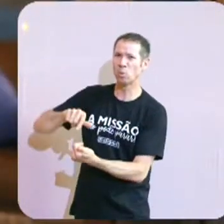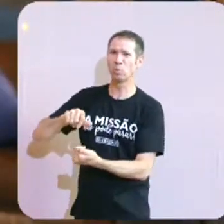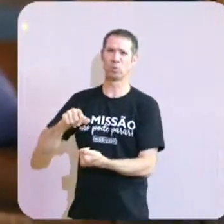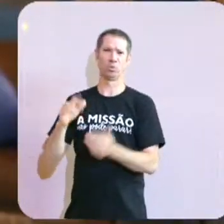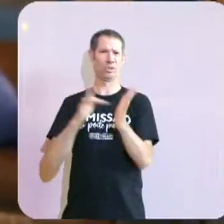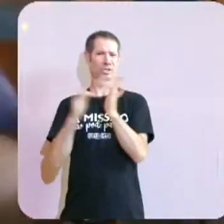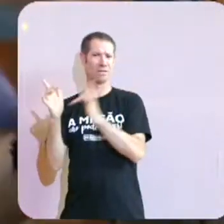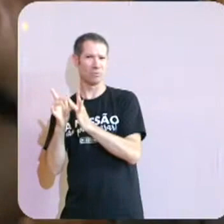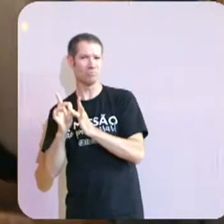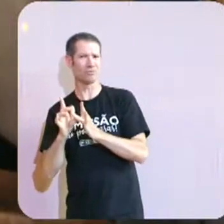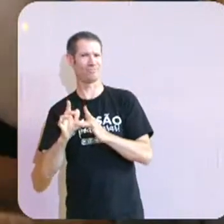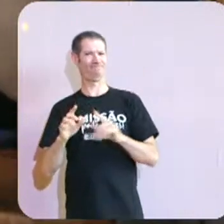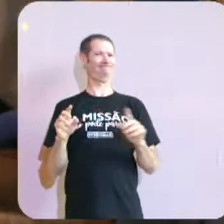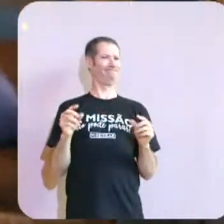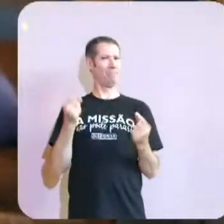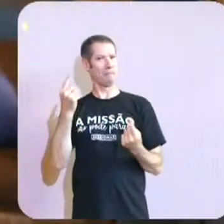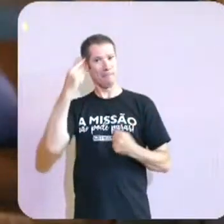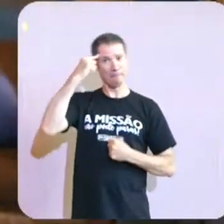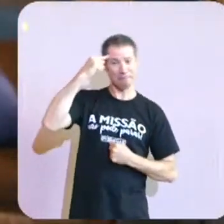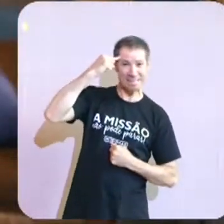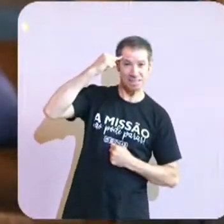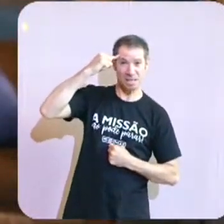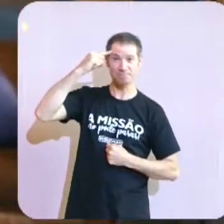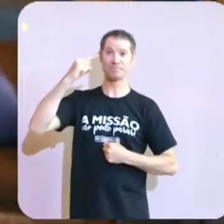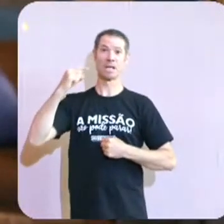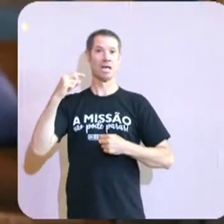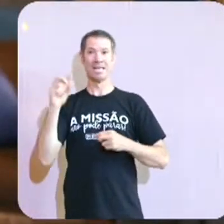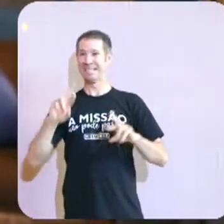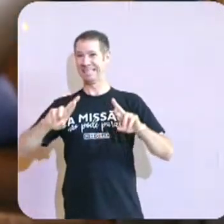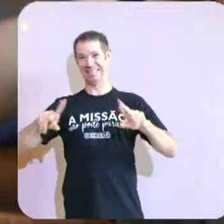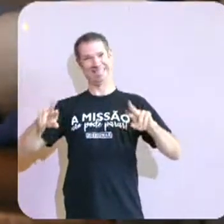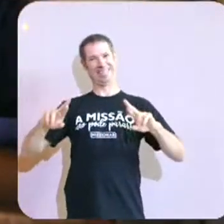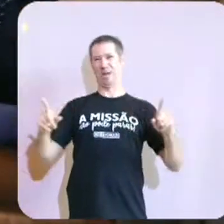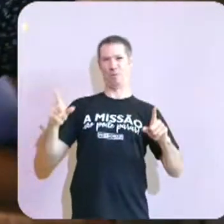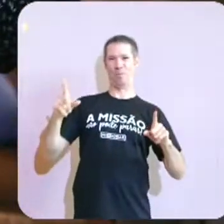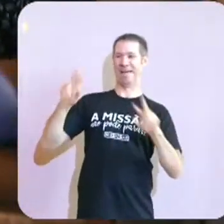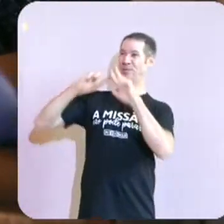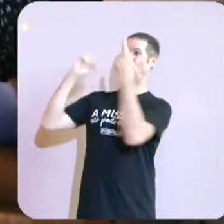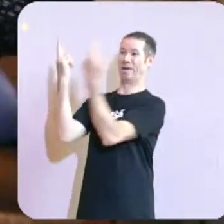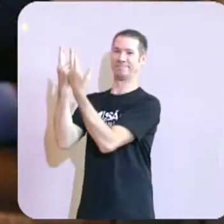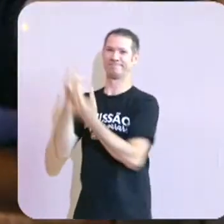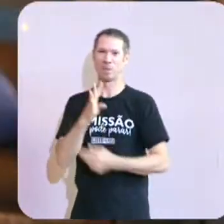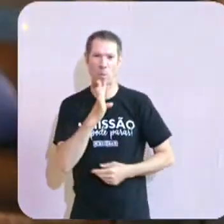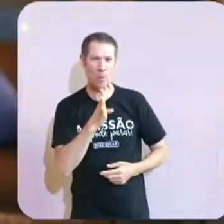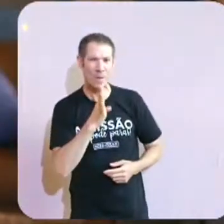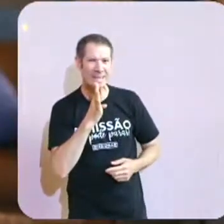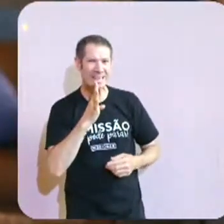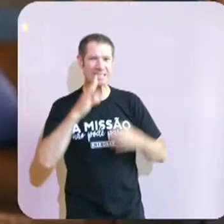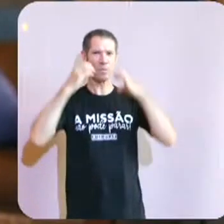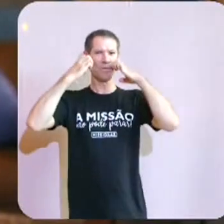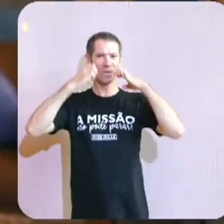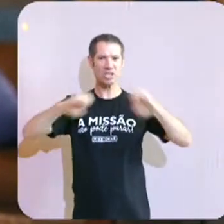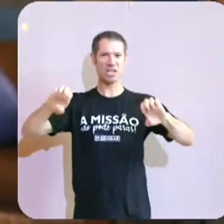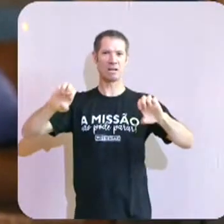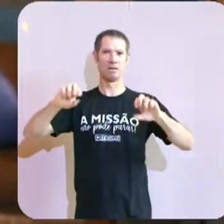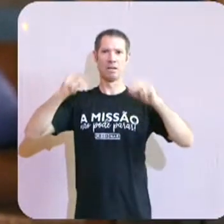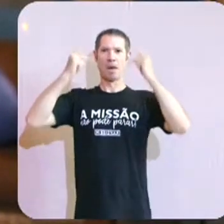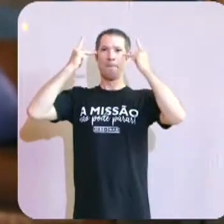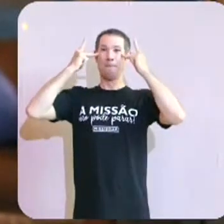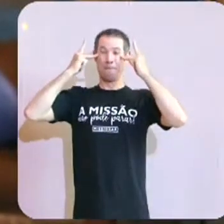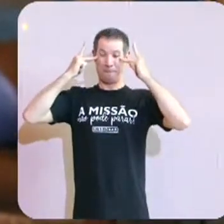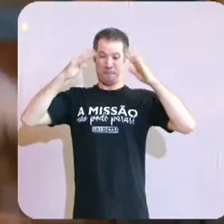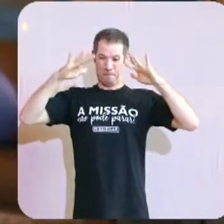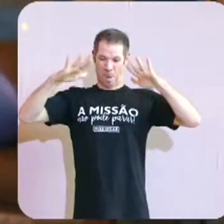de Jesus. E o primeiro desses evangelhos que não é o evangelho do reino, você já conhece bem, é o famoso evangelho da prosperidade. Ele